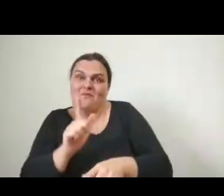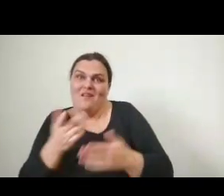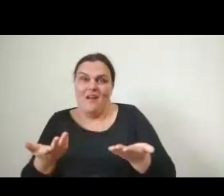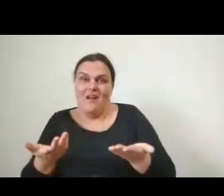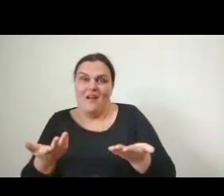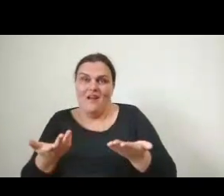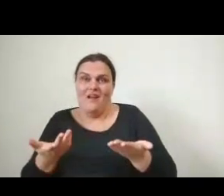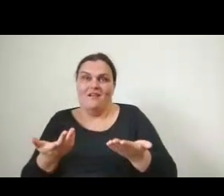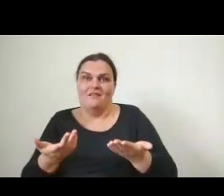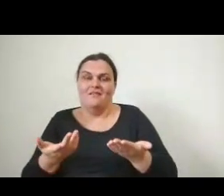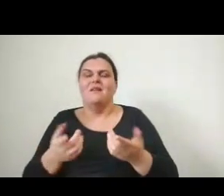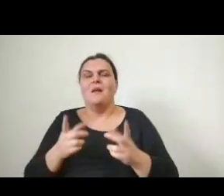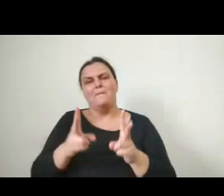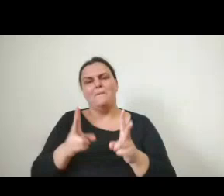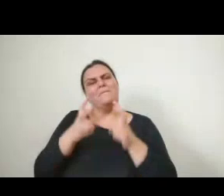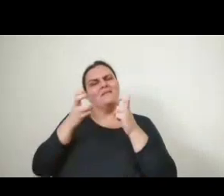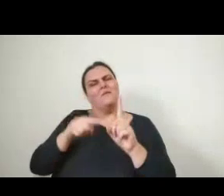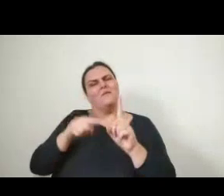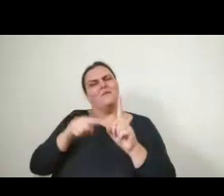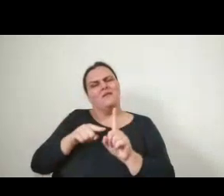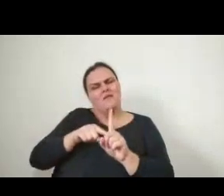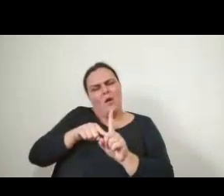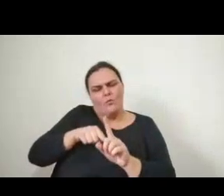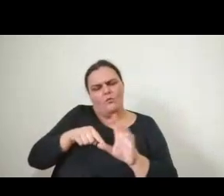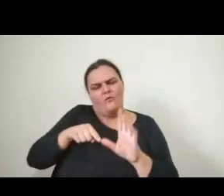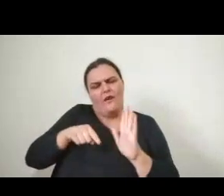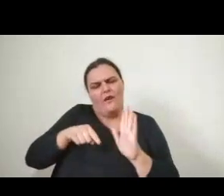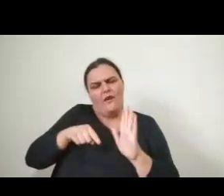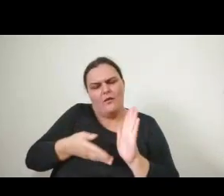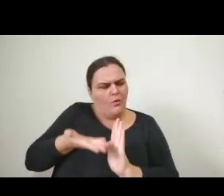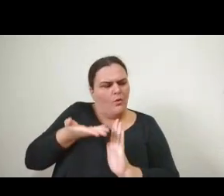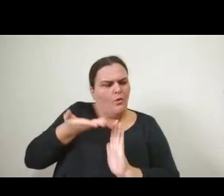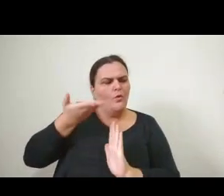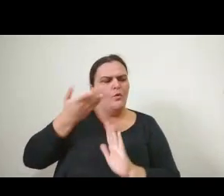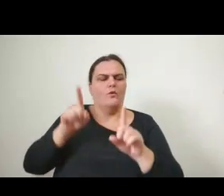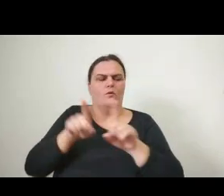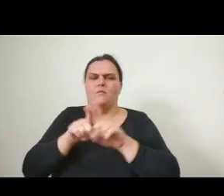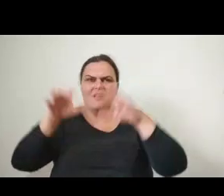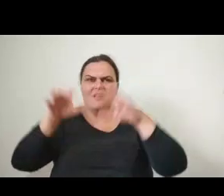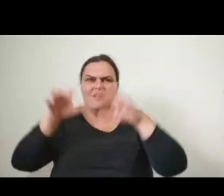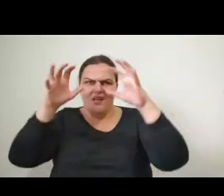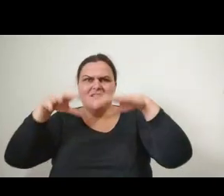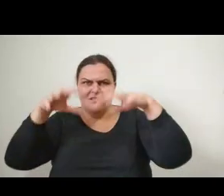aumento da quantidade de chuva na região sul do país.